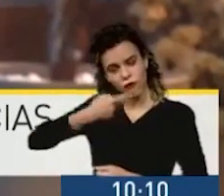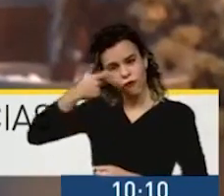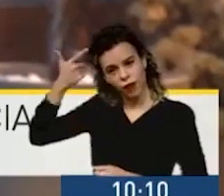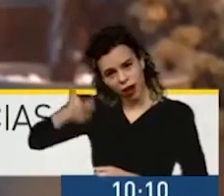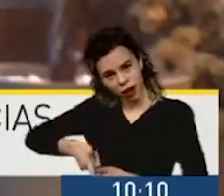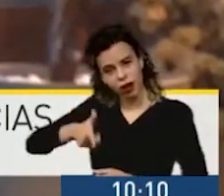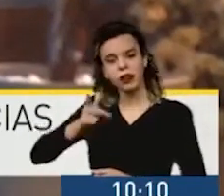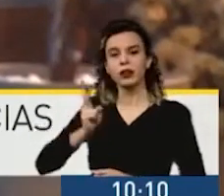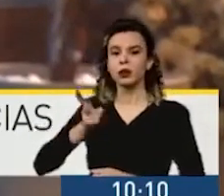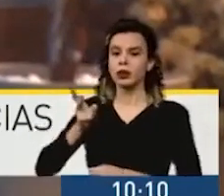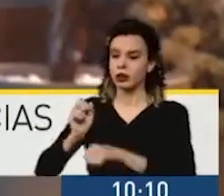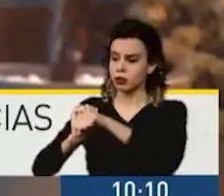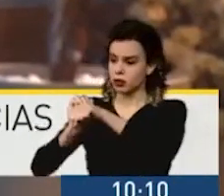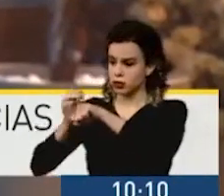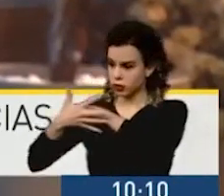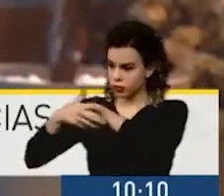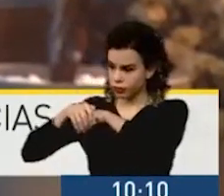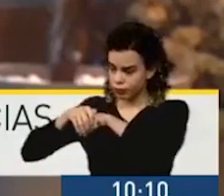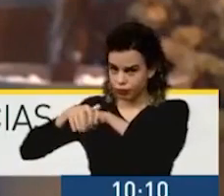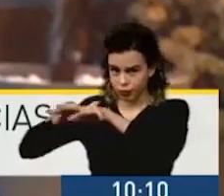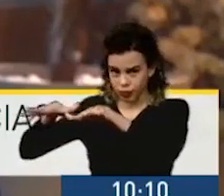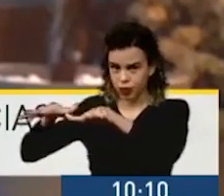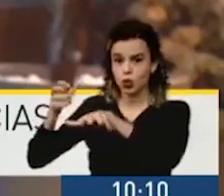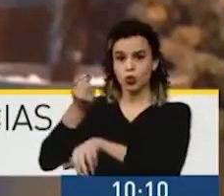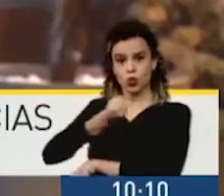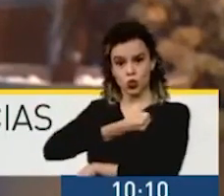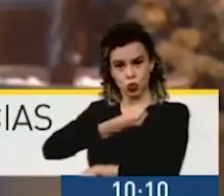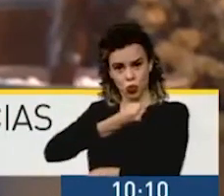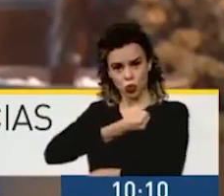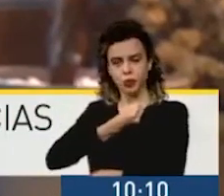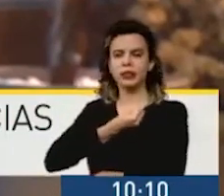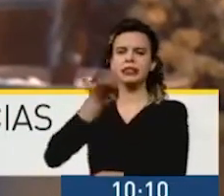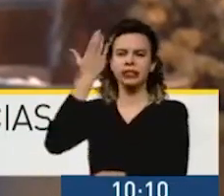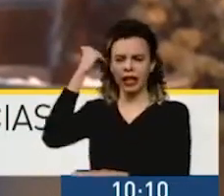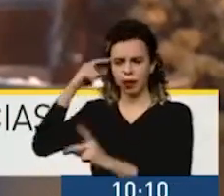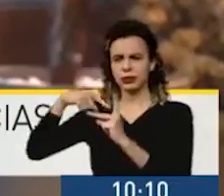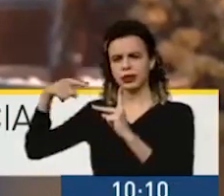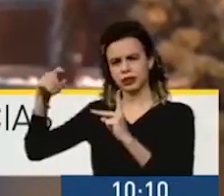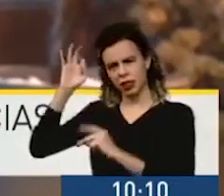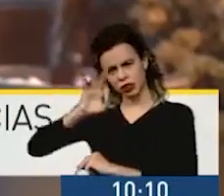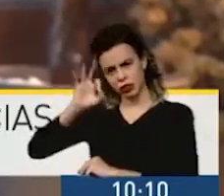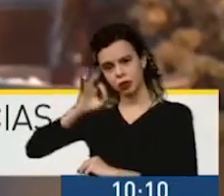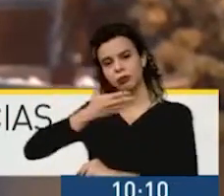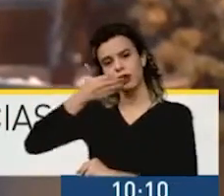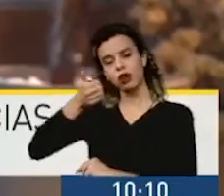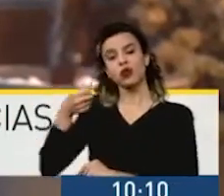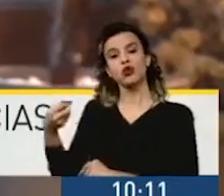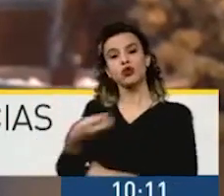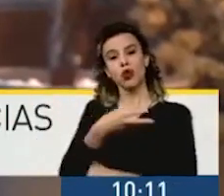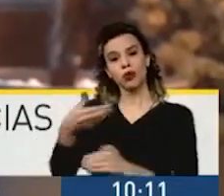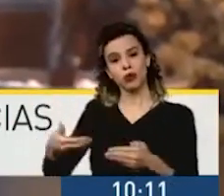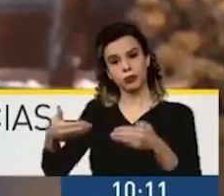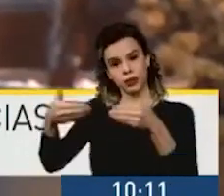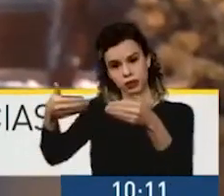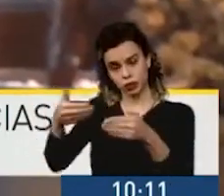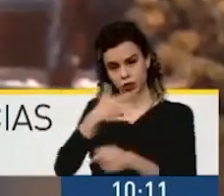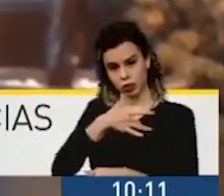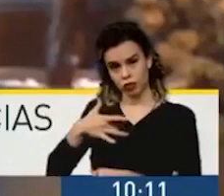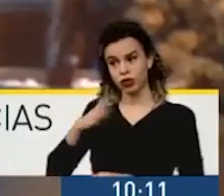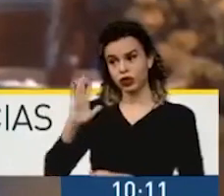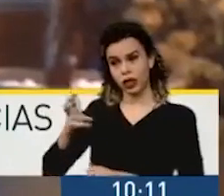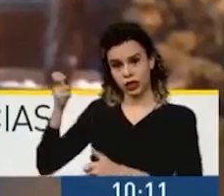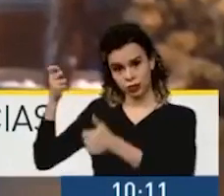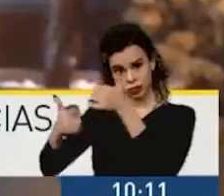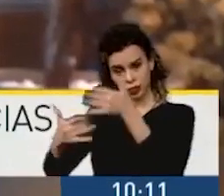da pandemia, a gente tem, né? Eles não são precisos, as estatísticas têm que melhorar, e o novo ministro da Saúde, Nelson Teich, já falou